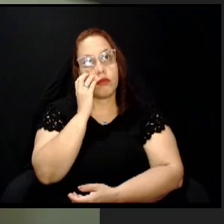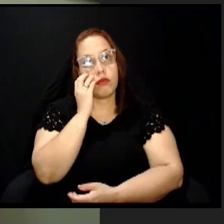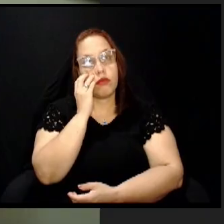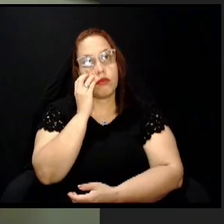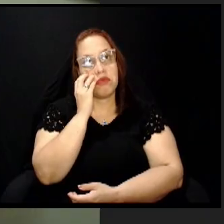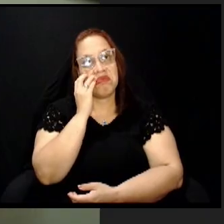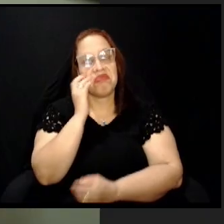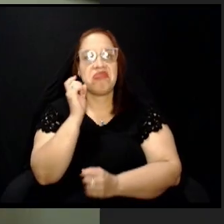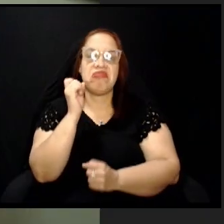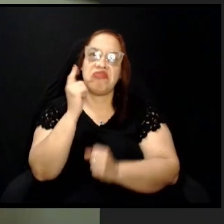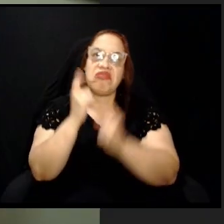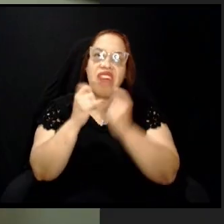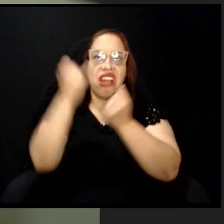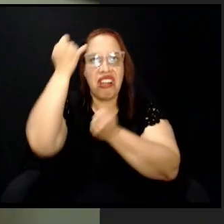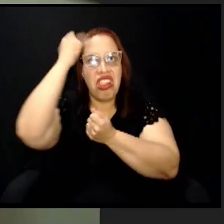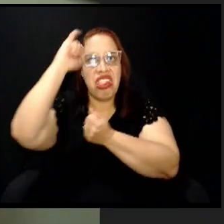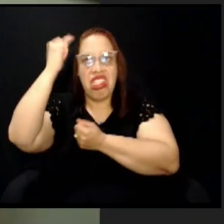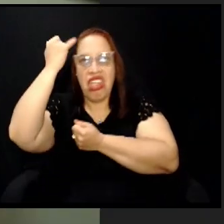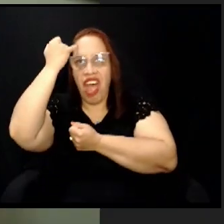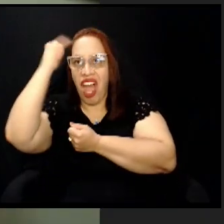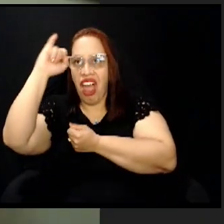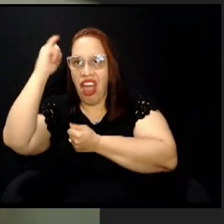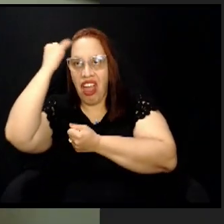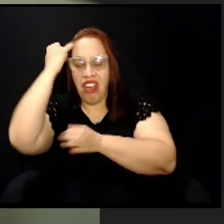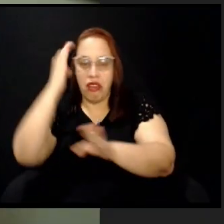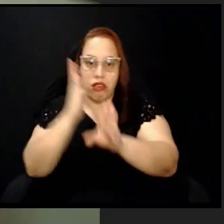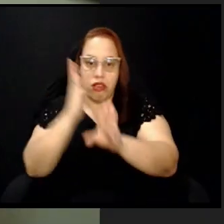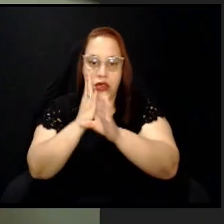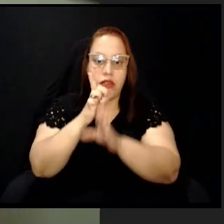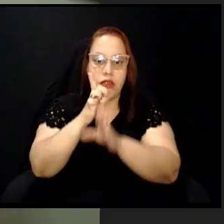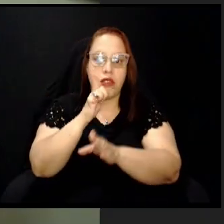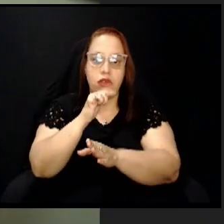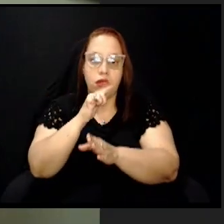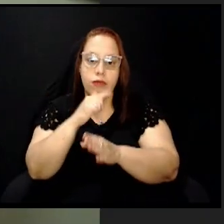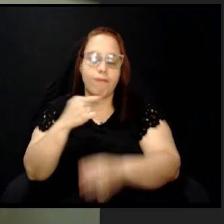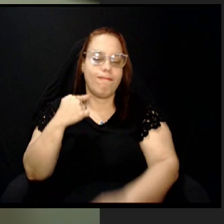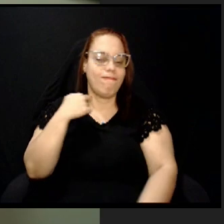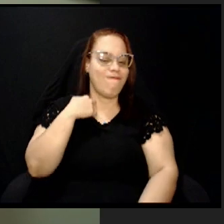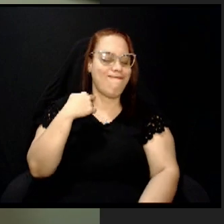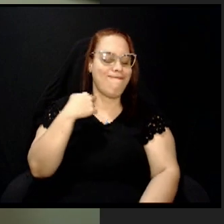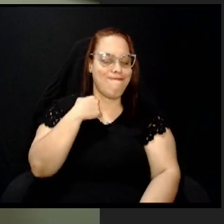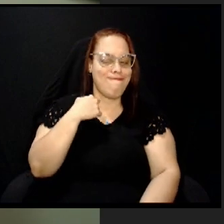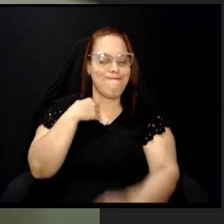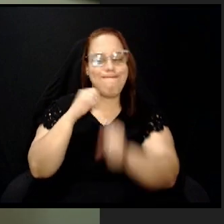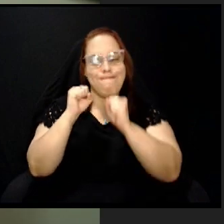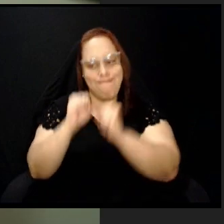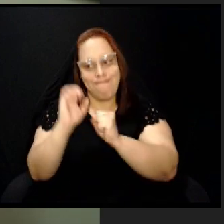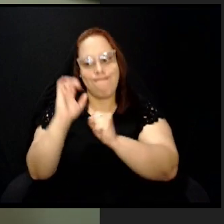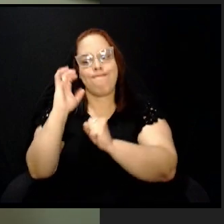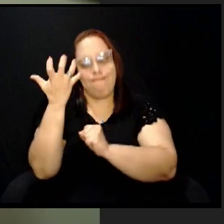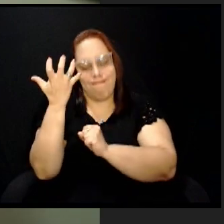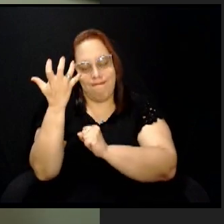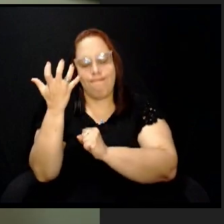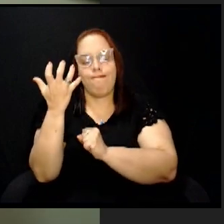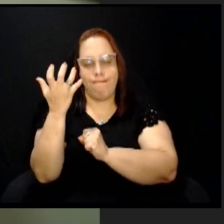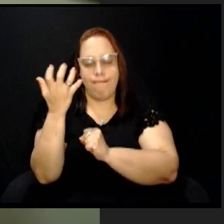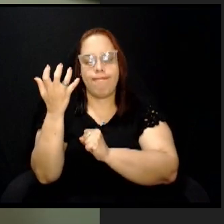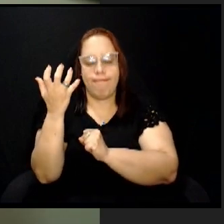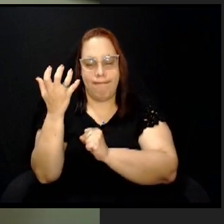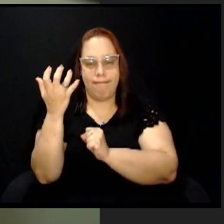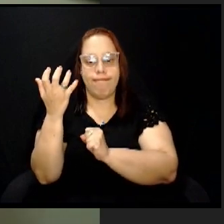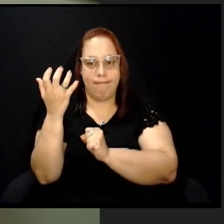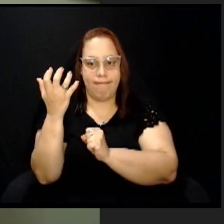das hipóteses, né? O encontro com águas poluídas pode